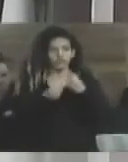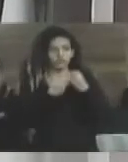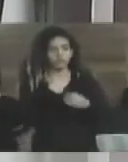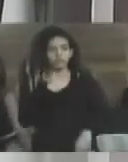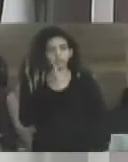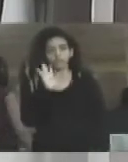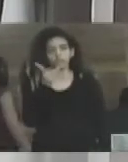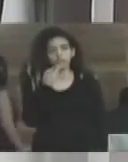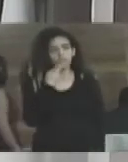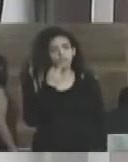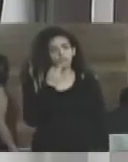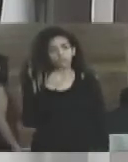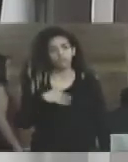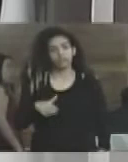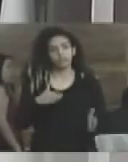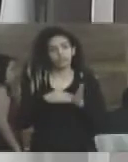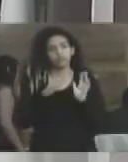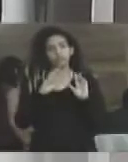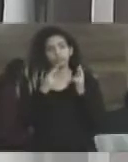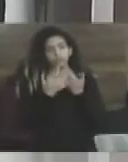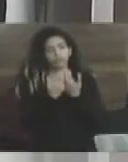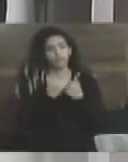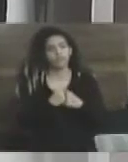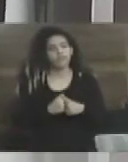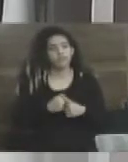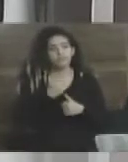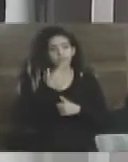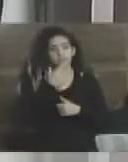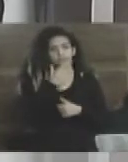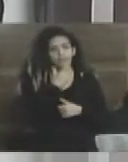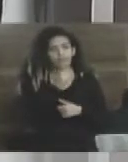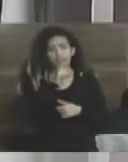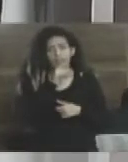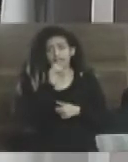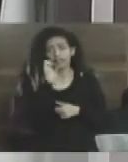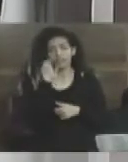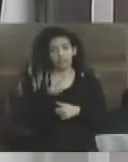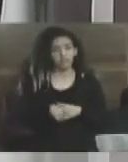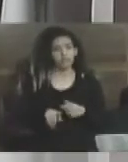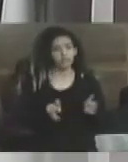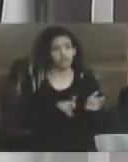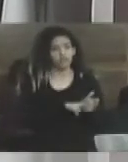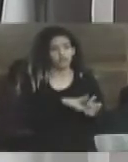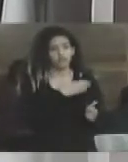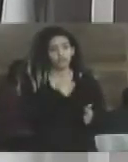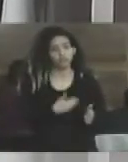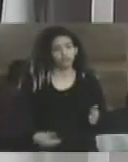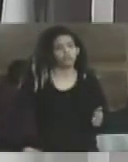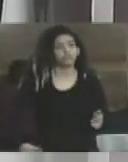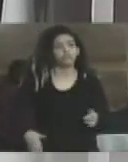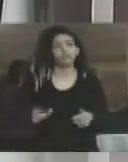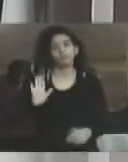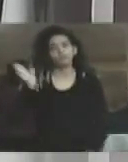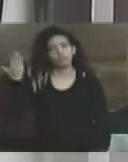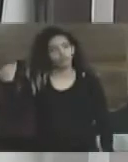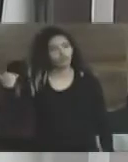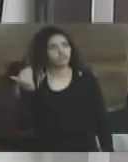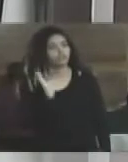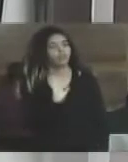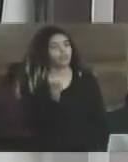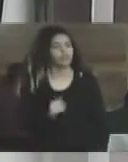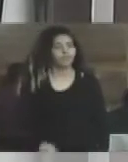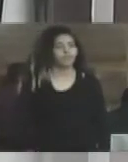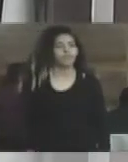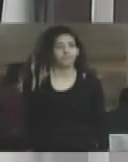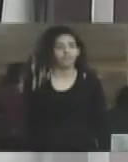volto a repetir de novo, essa captação de água é de governos também, não é só desse governo, não, é de governos passados.